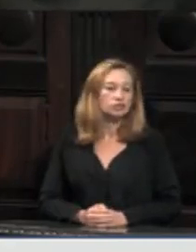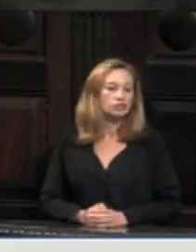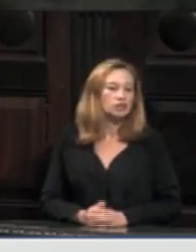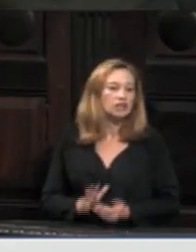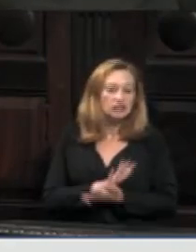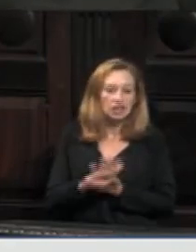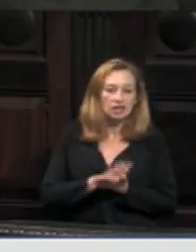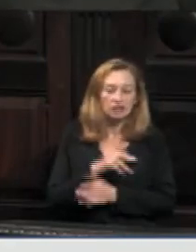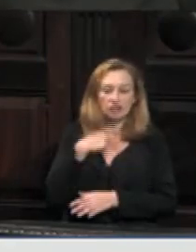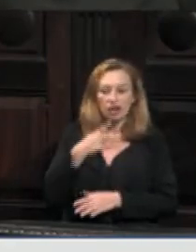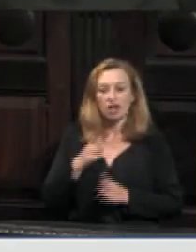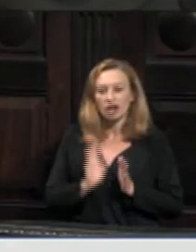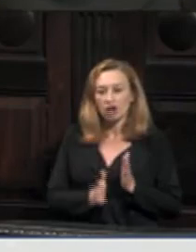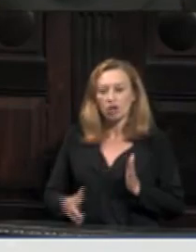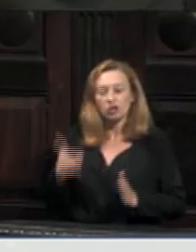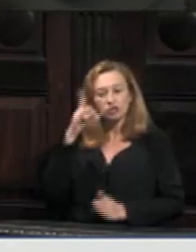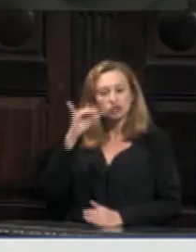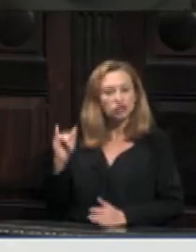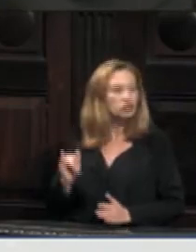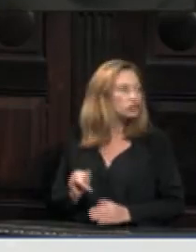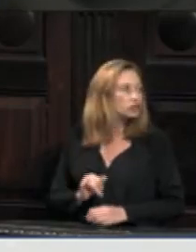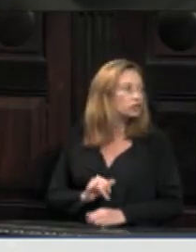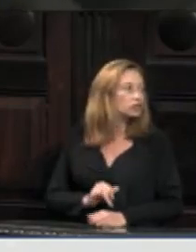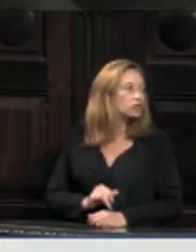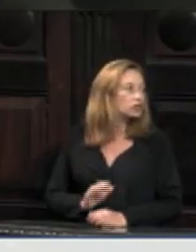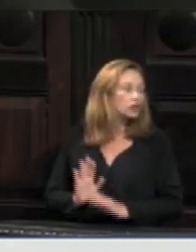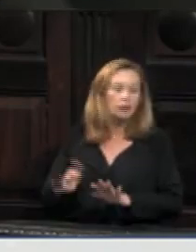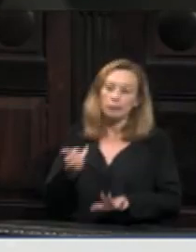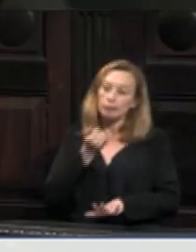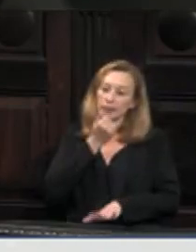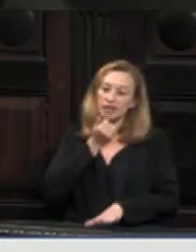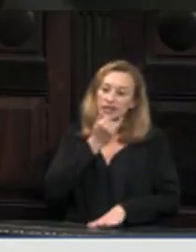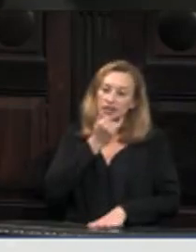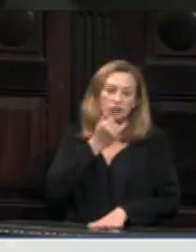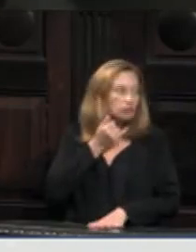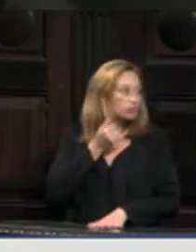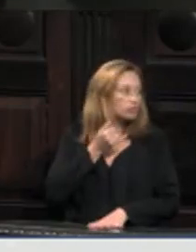Nada mais havendo a tratar na ordem do dia, passa-se, perdão, a extra passa-se à ordem do dia.